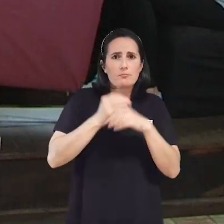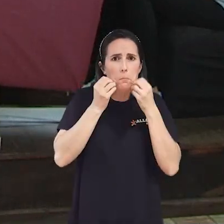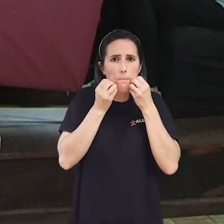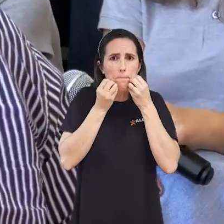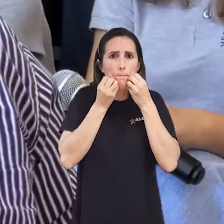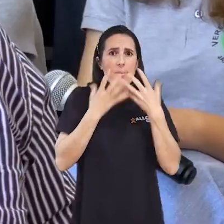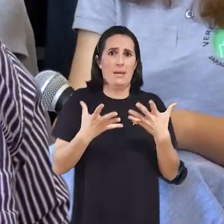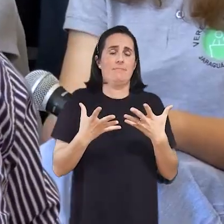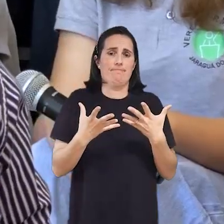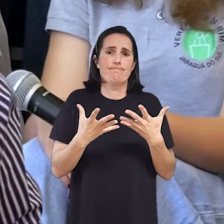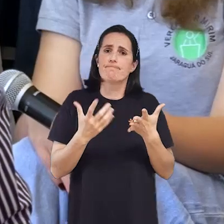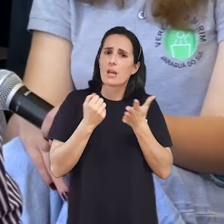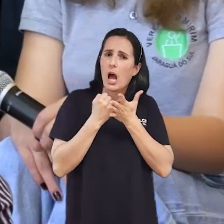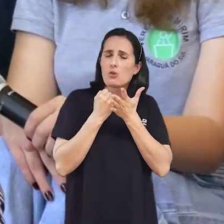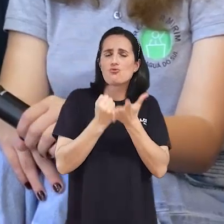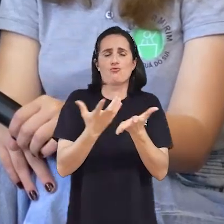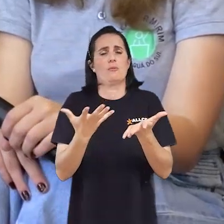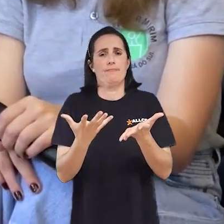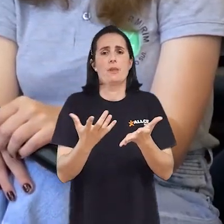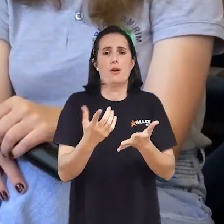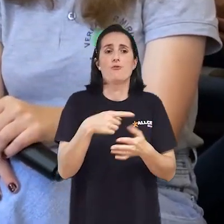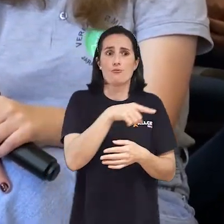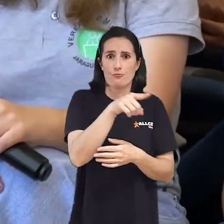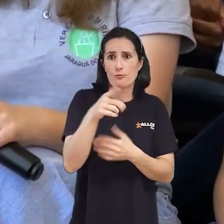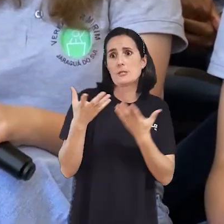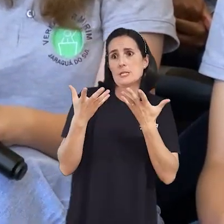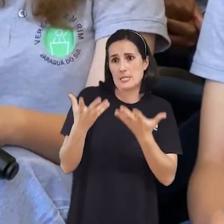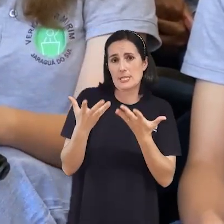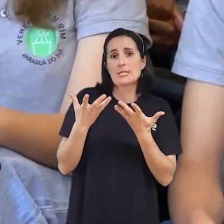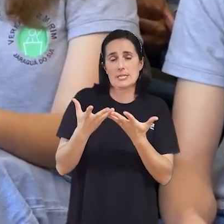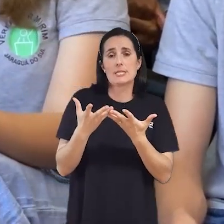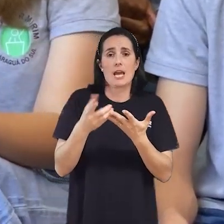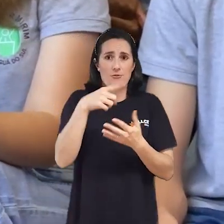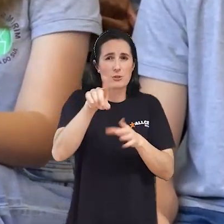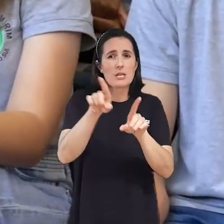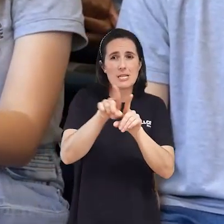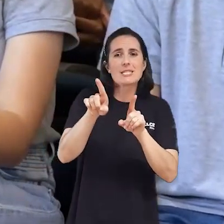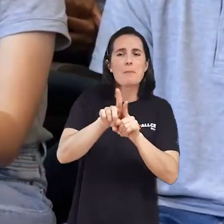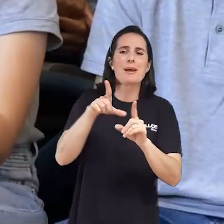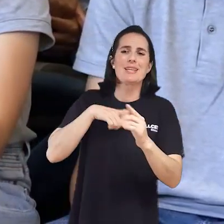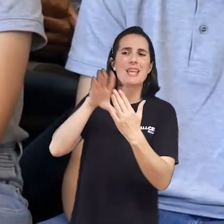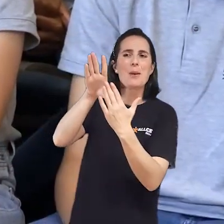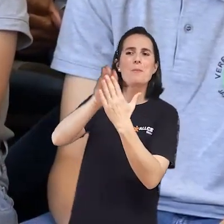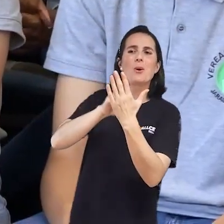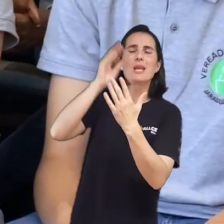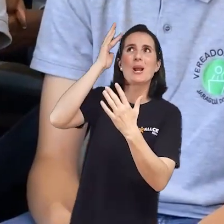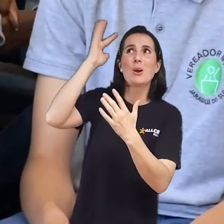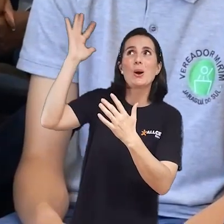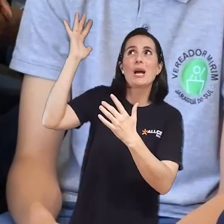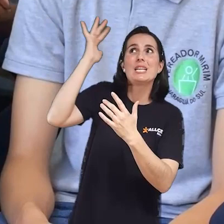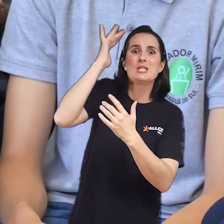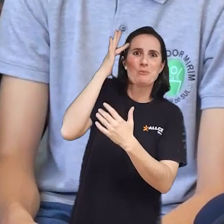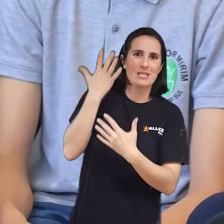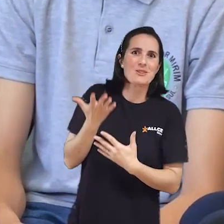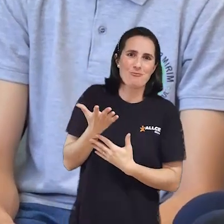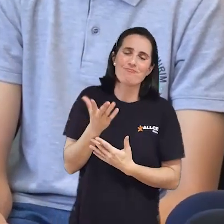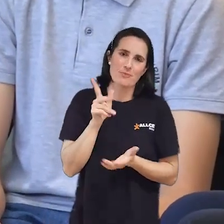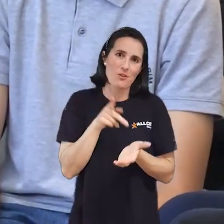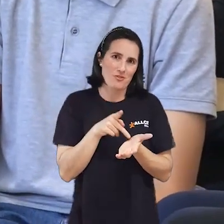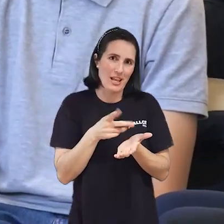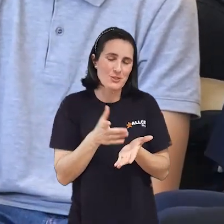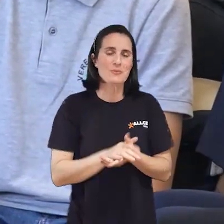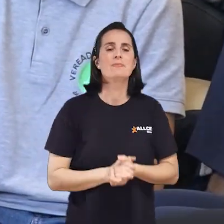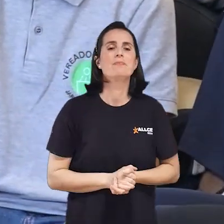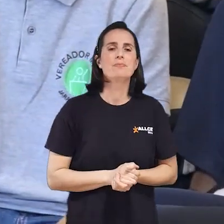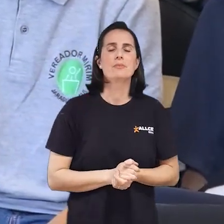Então, tranquilamente poderia ter filho dessa idade. Né? Então eu posso dizer que vocês também me inspiram muito, né? Em fazer a coisa certa,